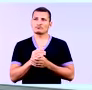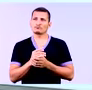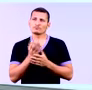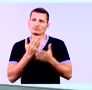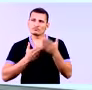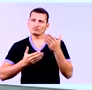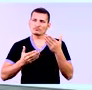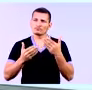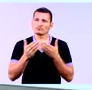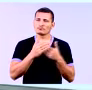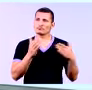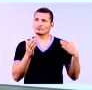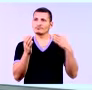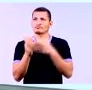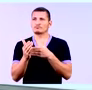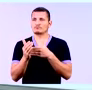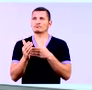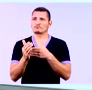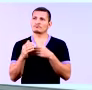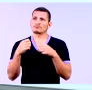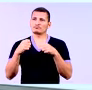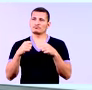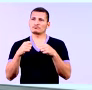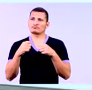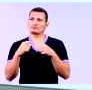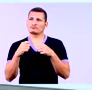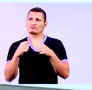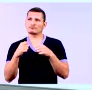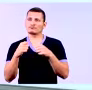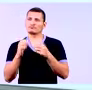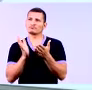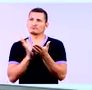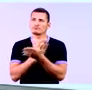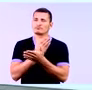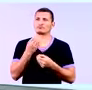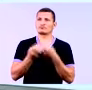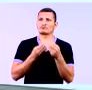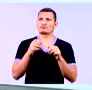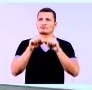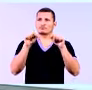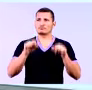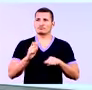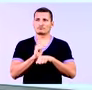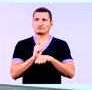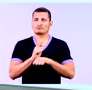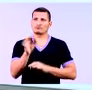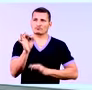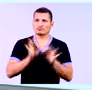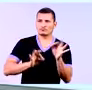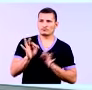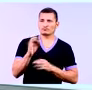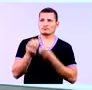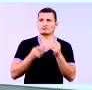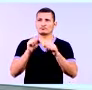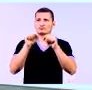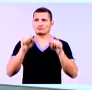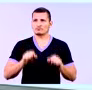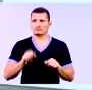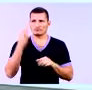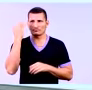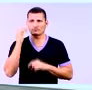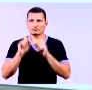aquele momento precisa ser desfeito, não é isso? Então, como é que o sistema gerenciador controla isso? Como é que o sistema gerenciador